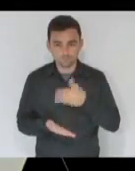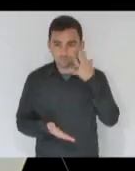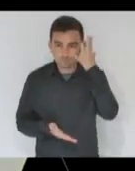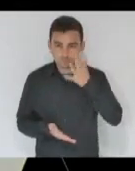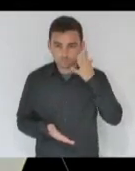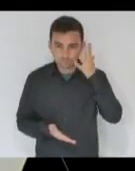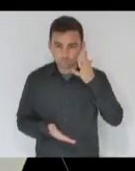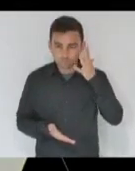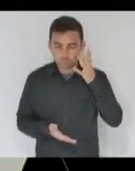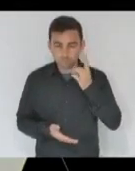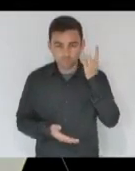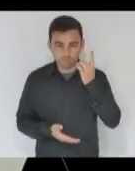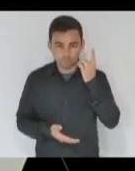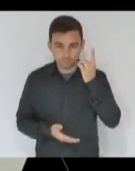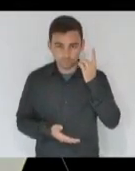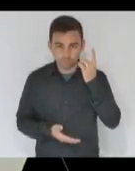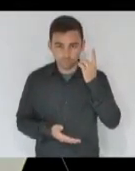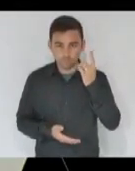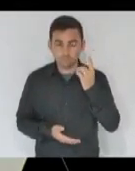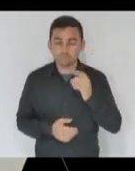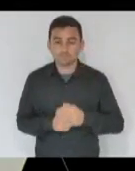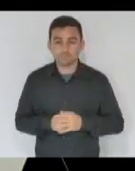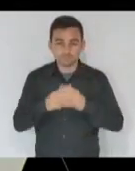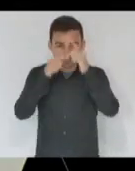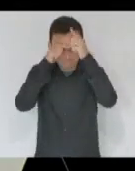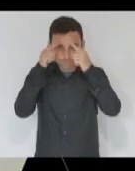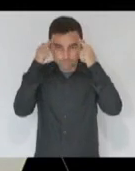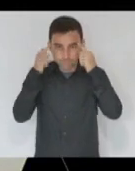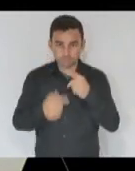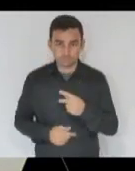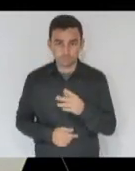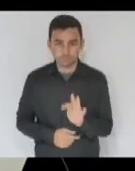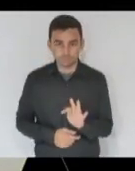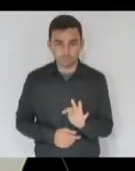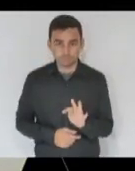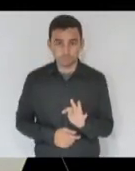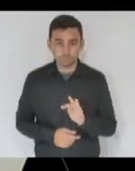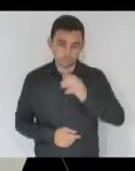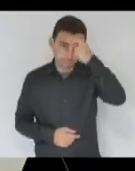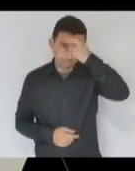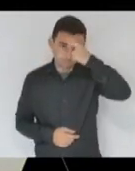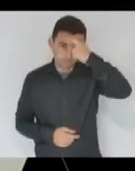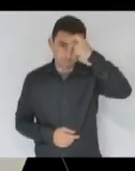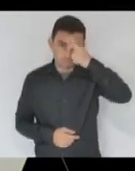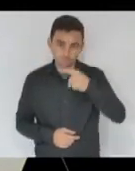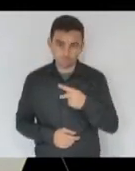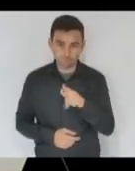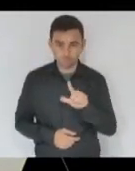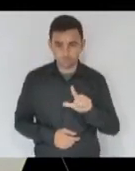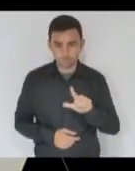senhores deputados Neudi Sareta, PT, Maurício Escudelarque, PL,